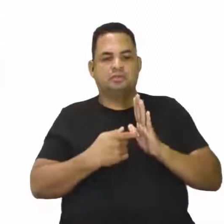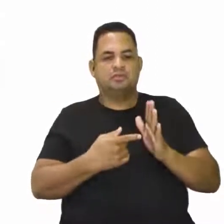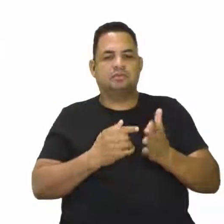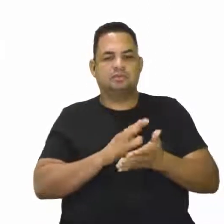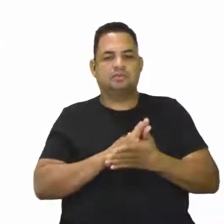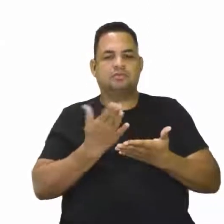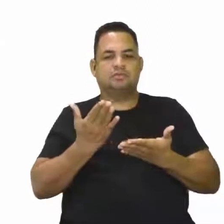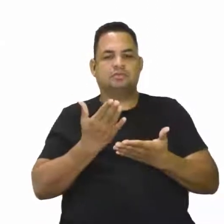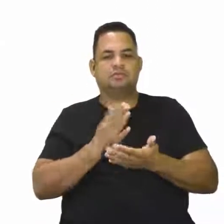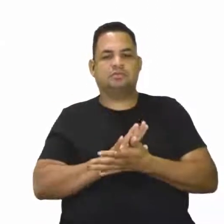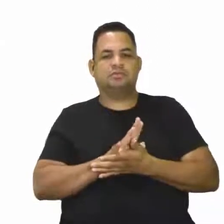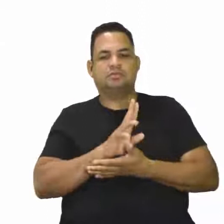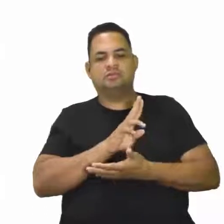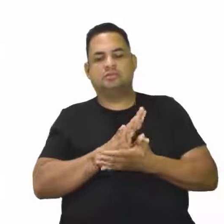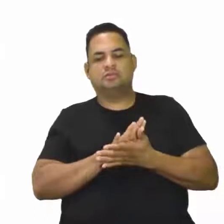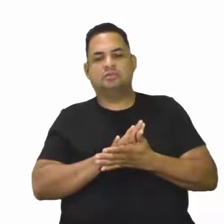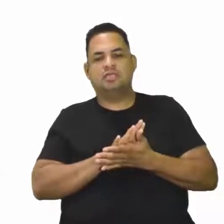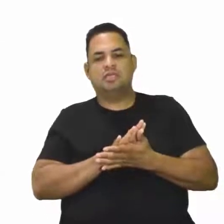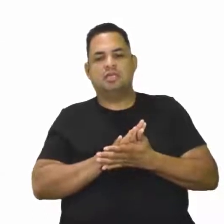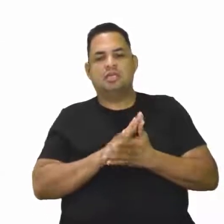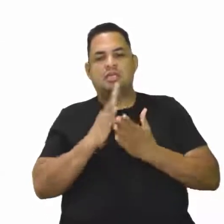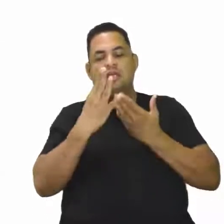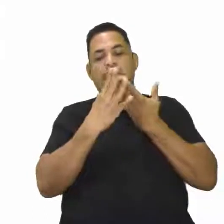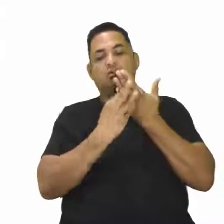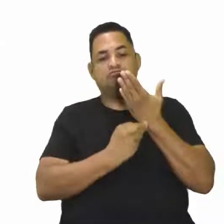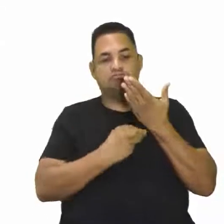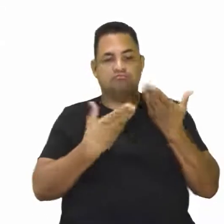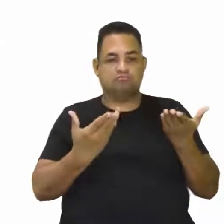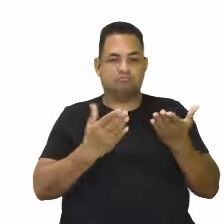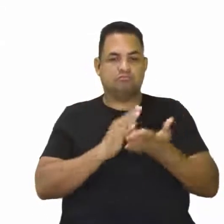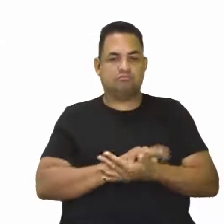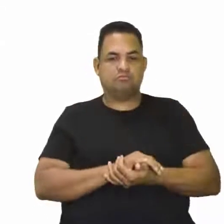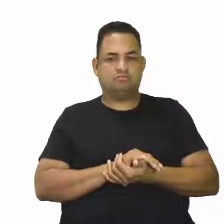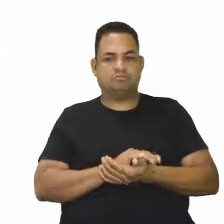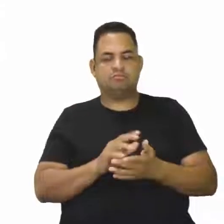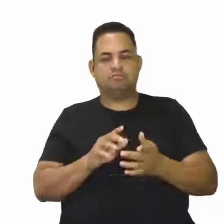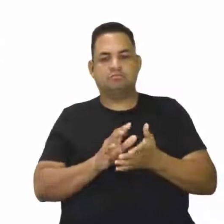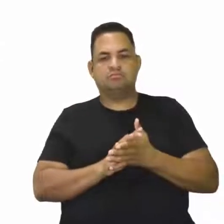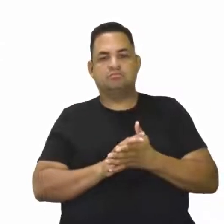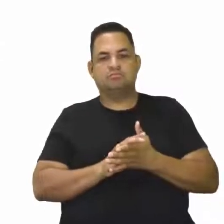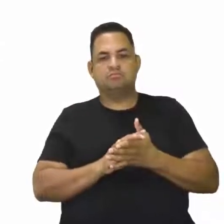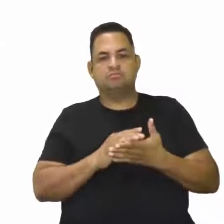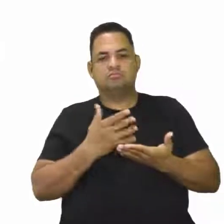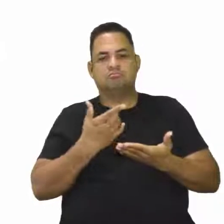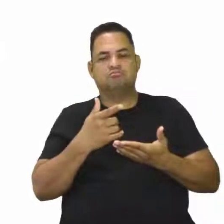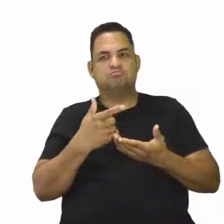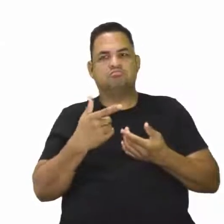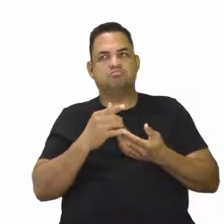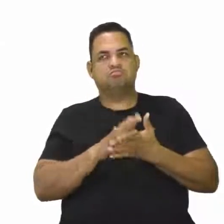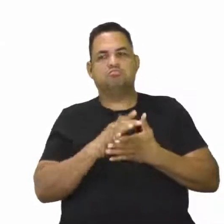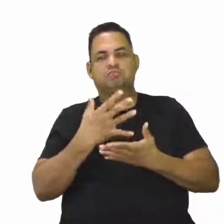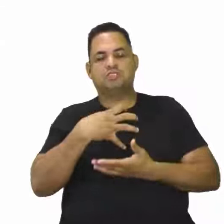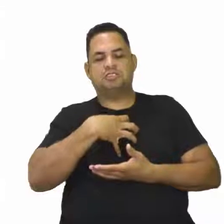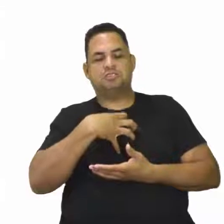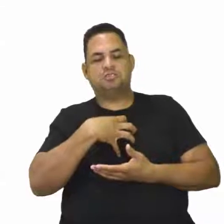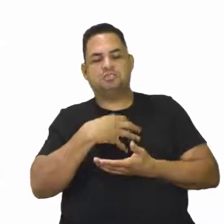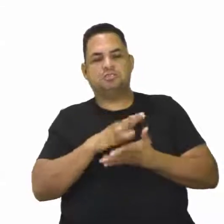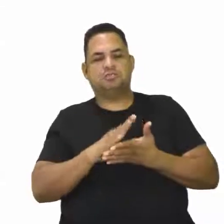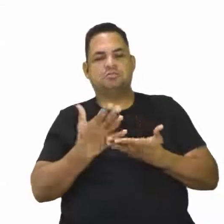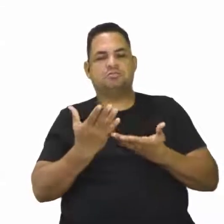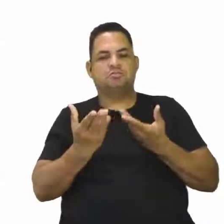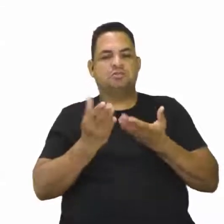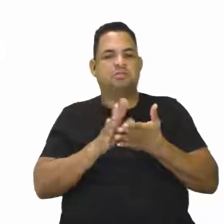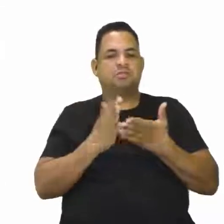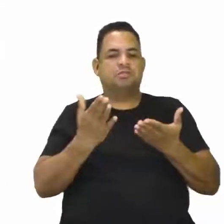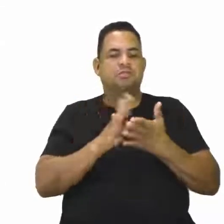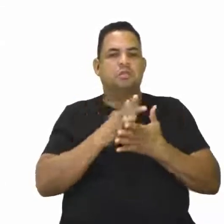apresentar dados e referências, o texto ele é isento de sentimentos, sensações, apreciações do